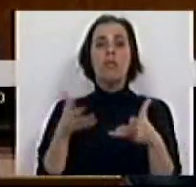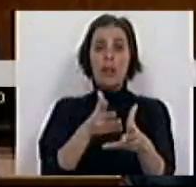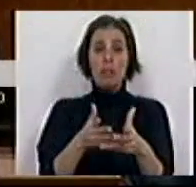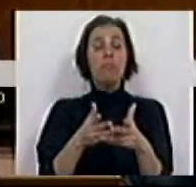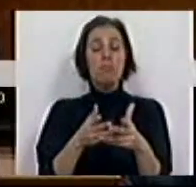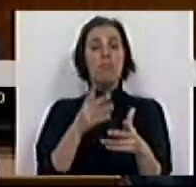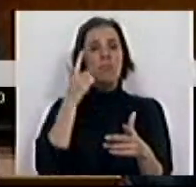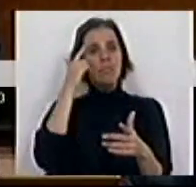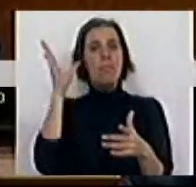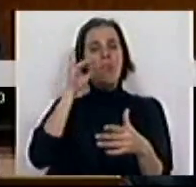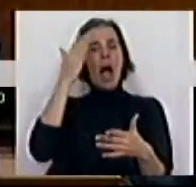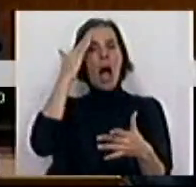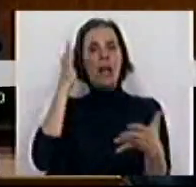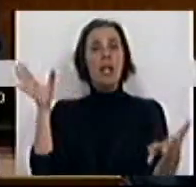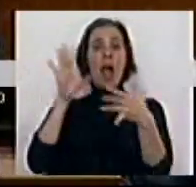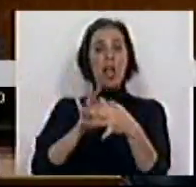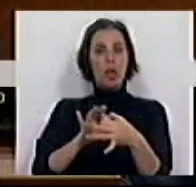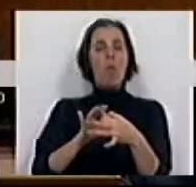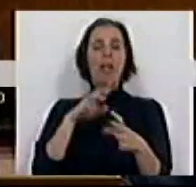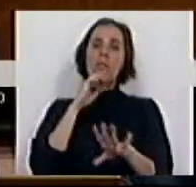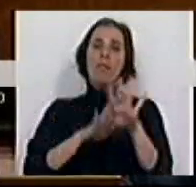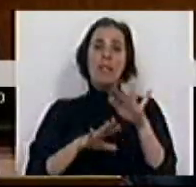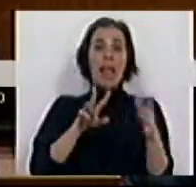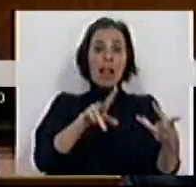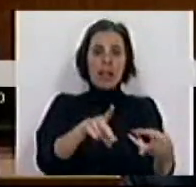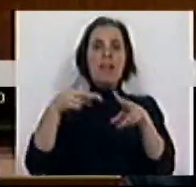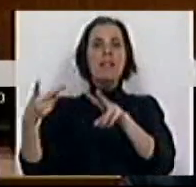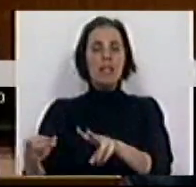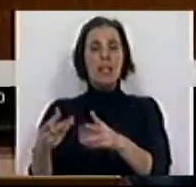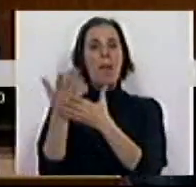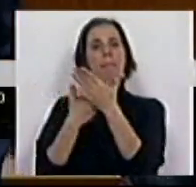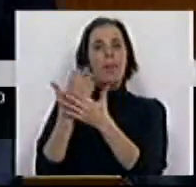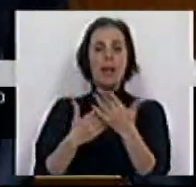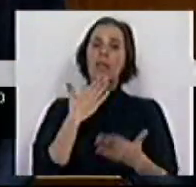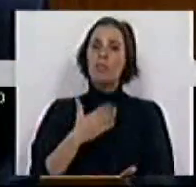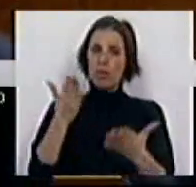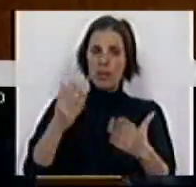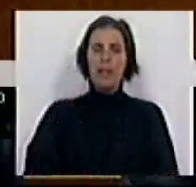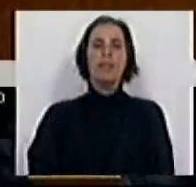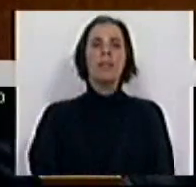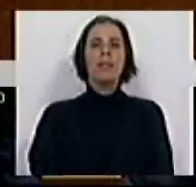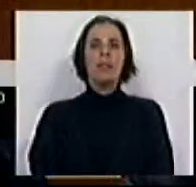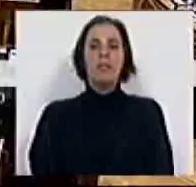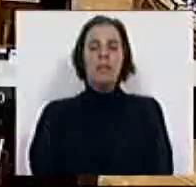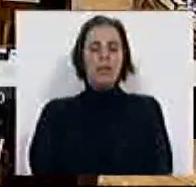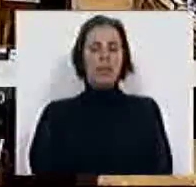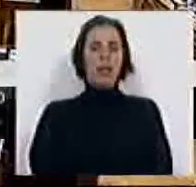a entenda mais adequada para poder fazer a transição para mercado. Muito obrigado.